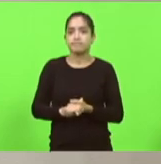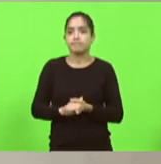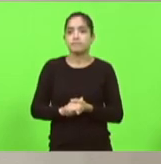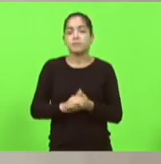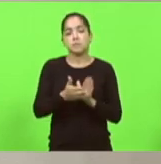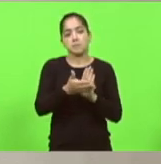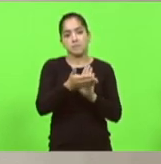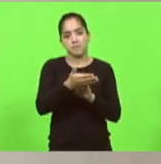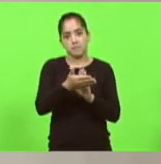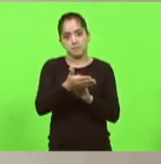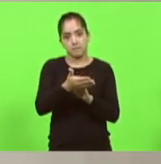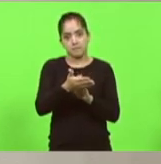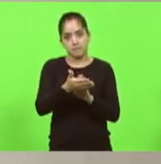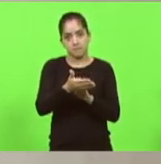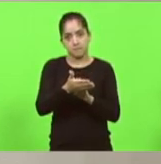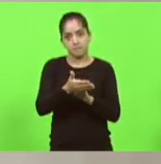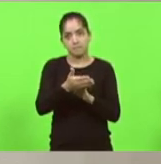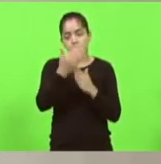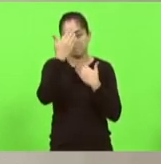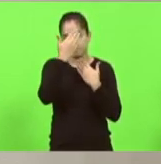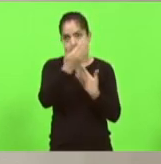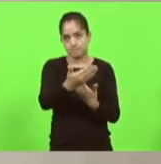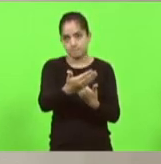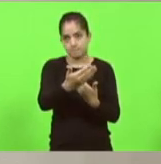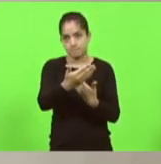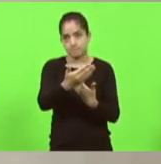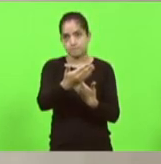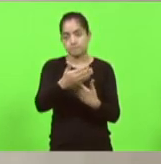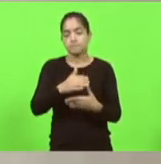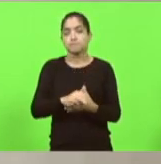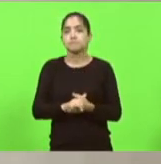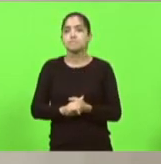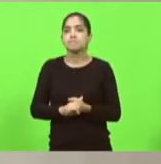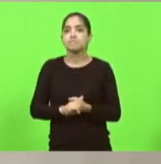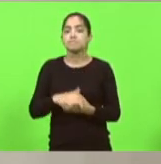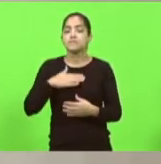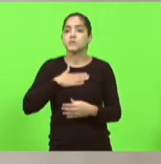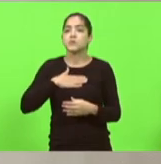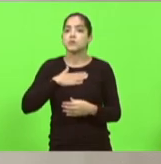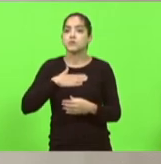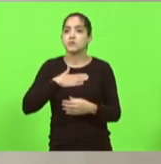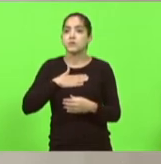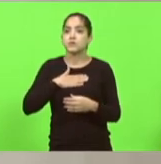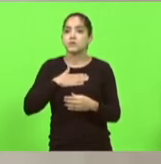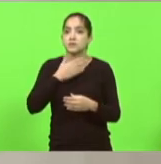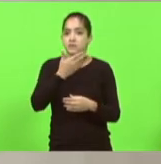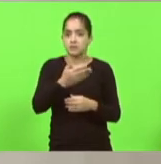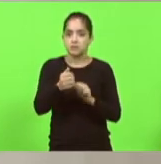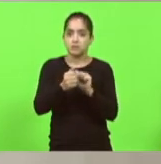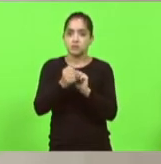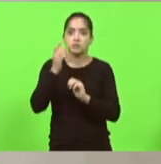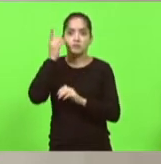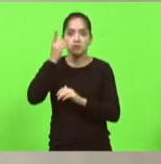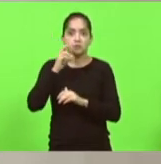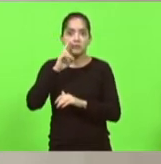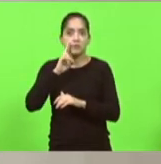Parabéns, muito obrigado e gostaria, juntamente com o Ivan,